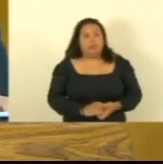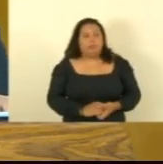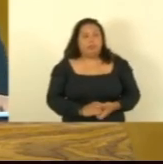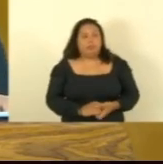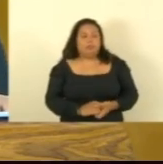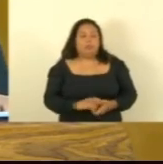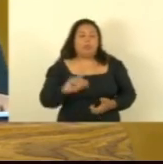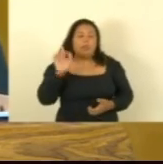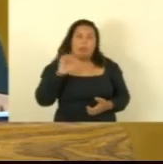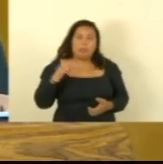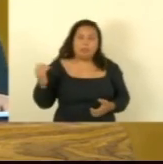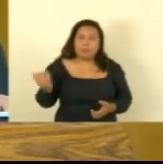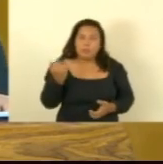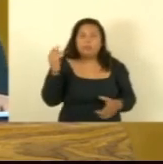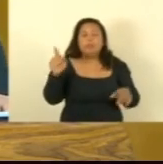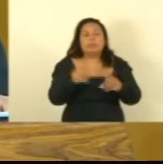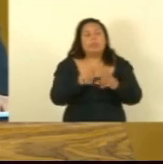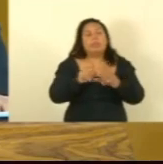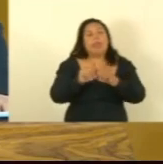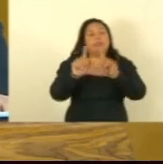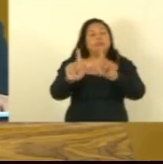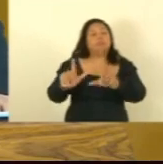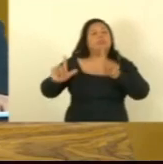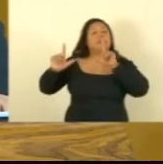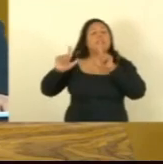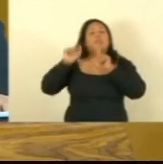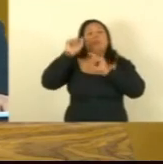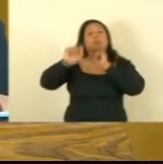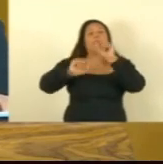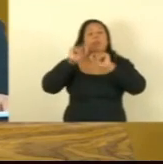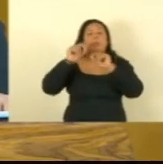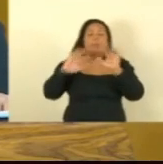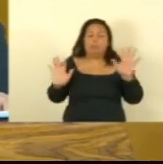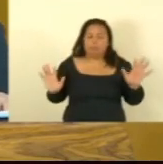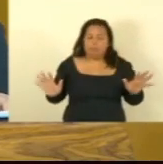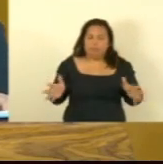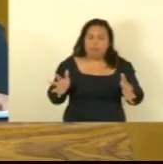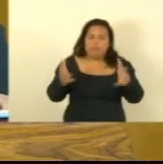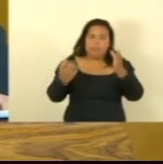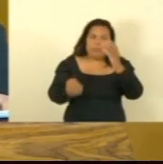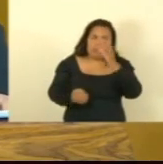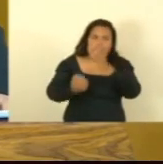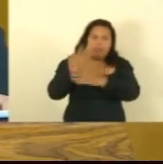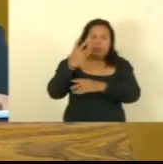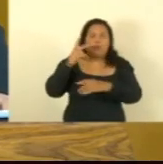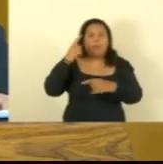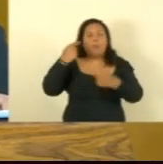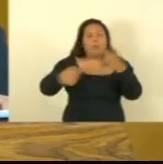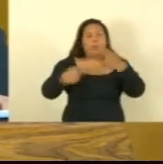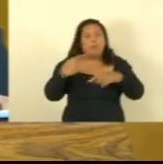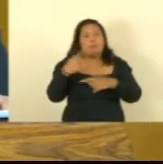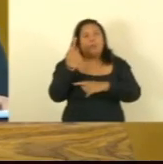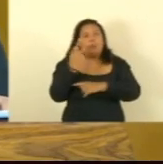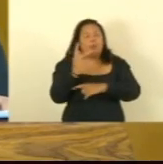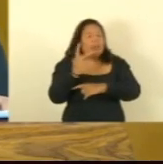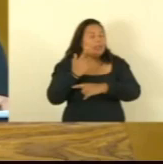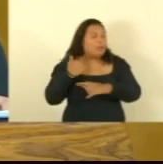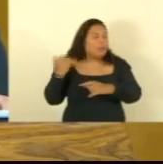É importante também destacar que, para fomentar a criação de uma política pública tão